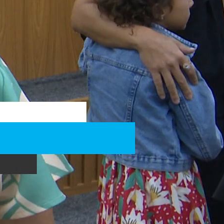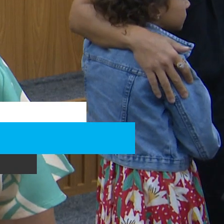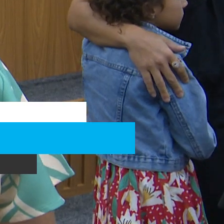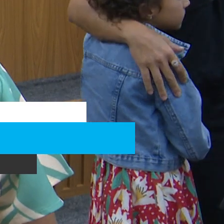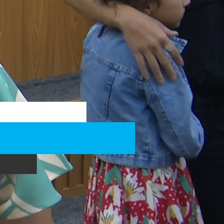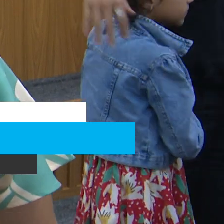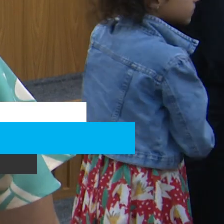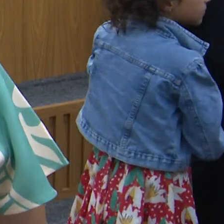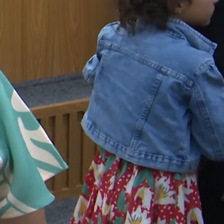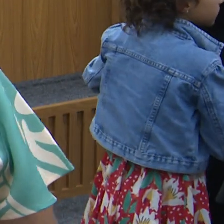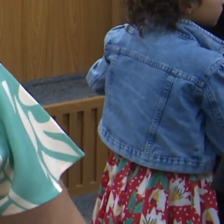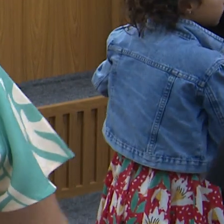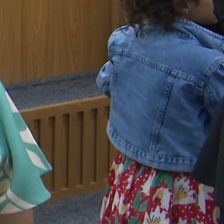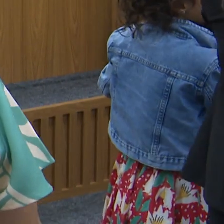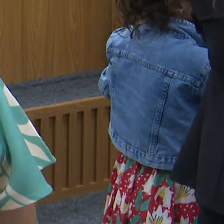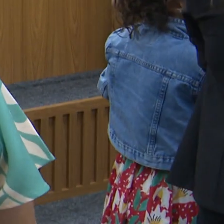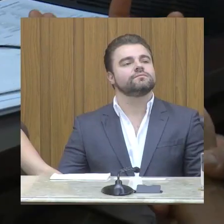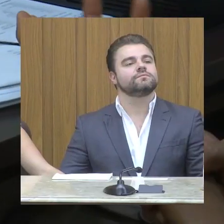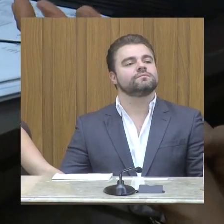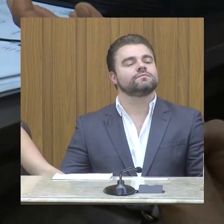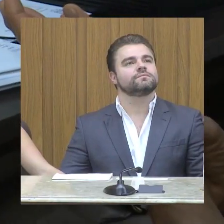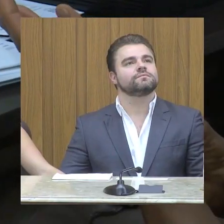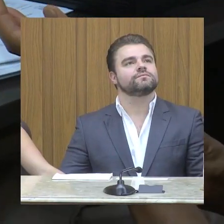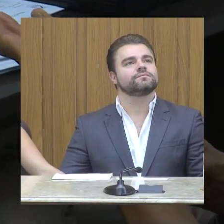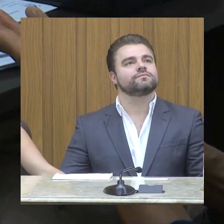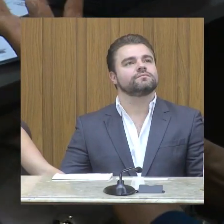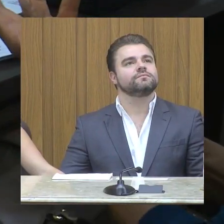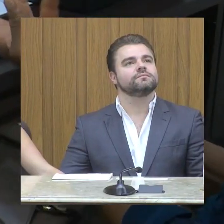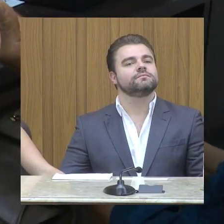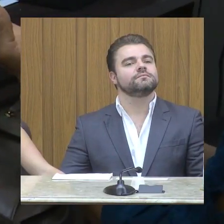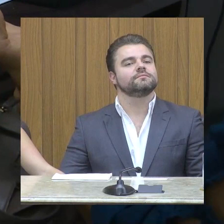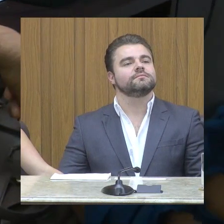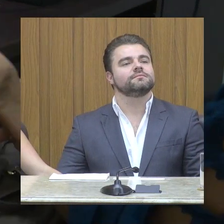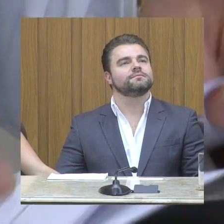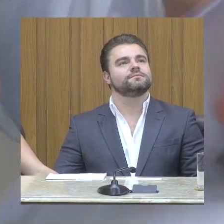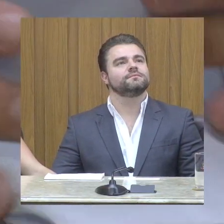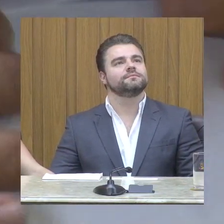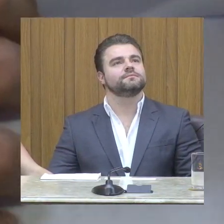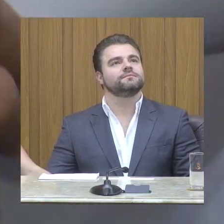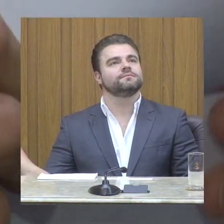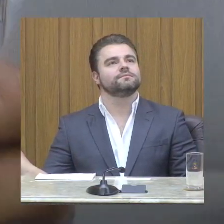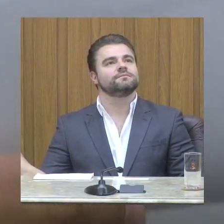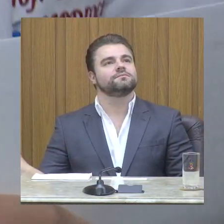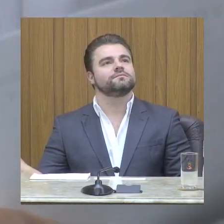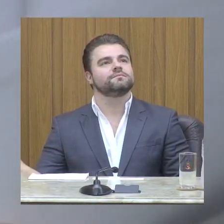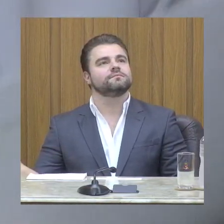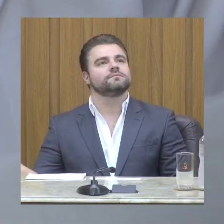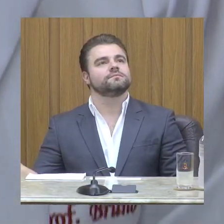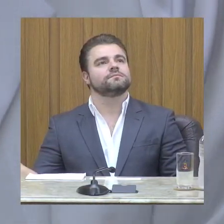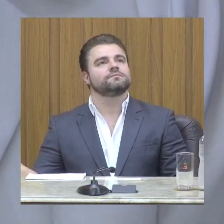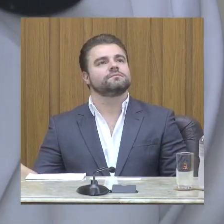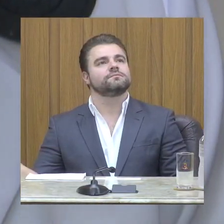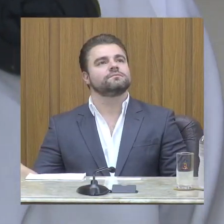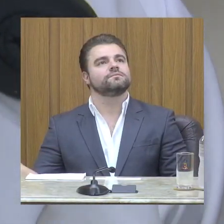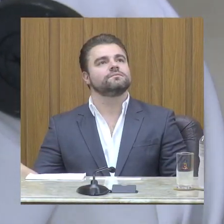os nossos cidadãos então o Dr Bruno ele faz isso com muita maestria com muita dedicação com muito carinho Então nossa